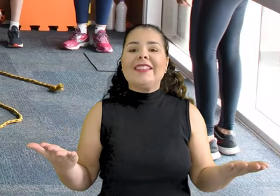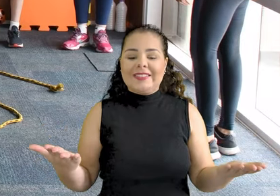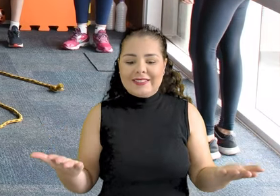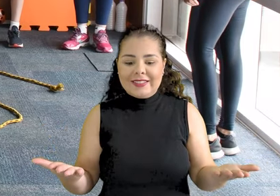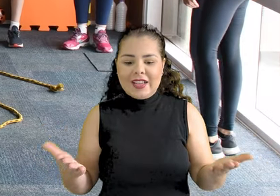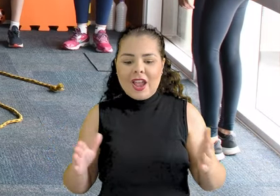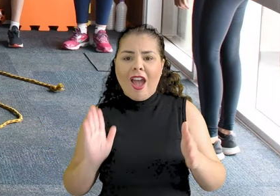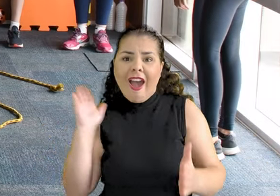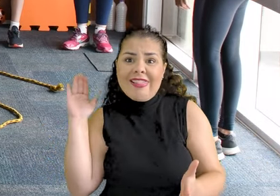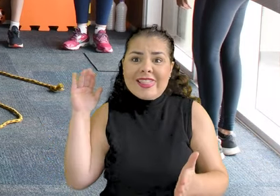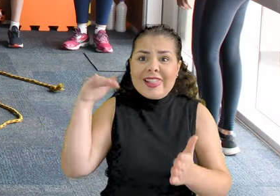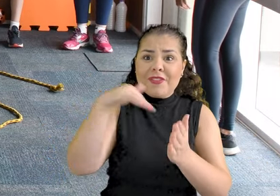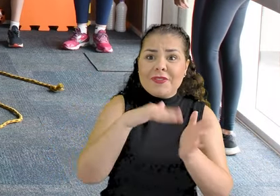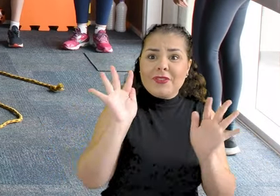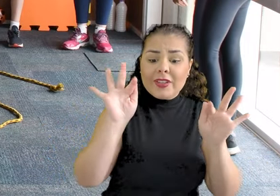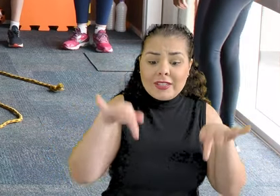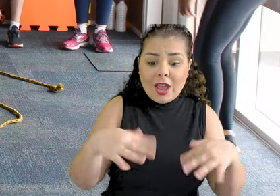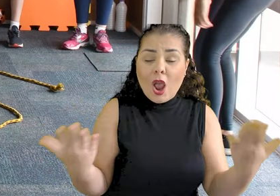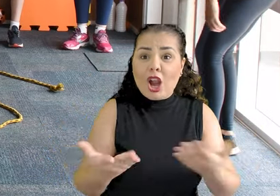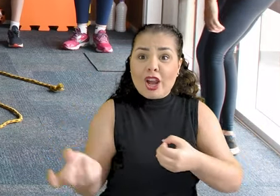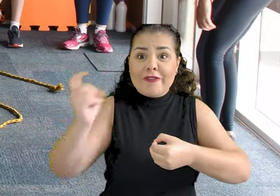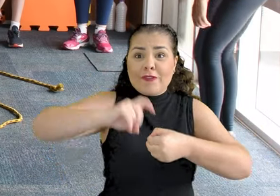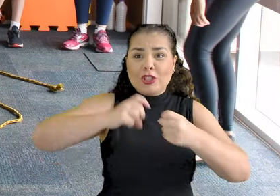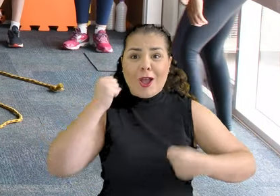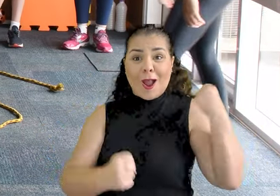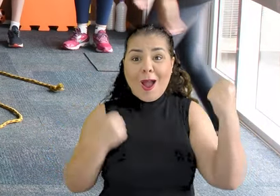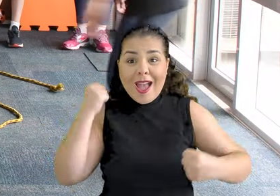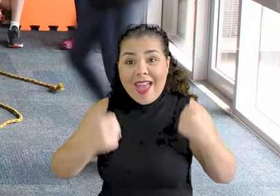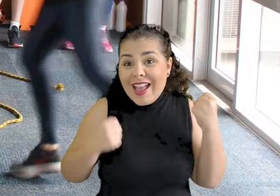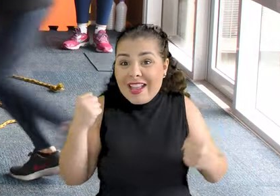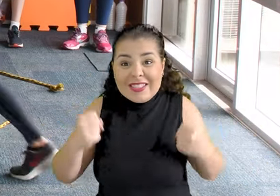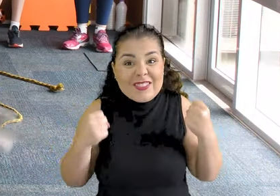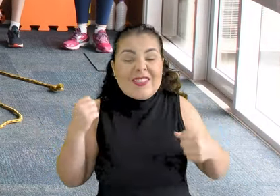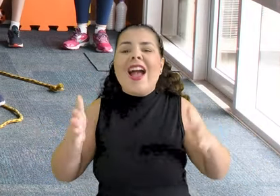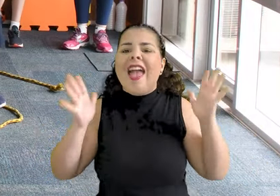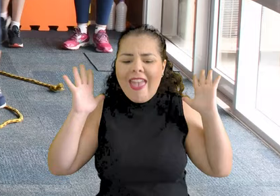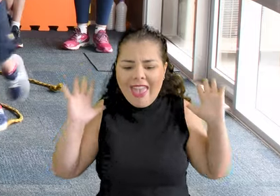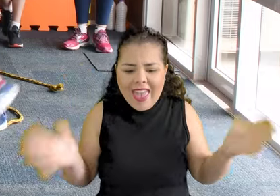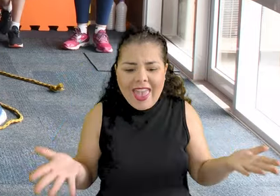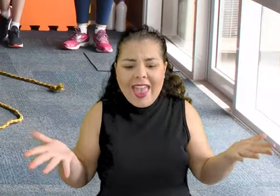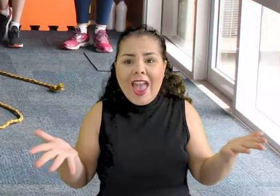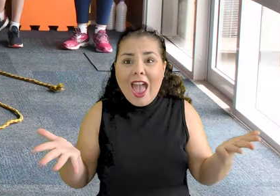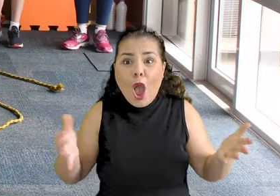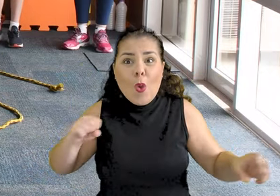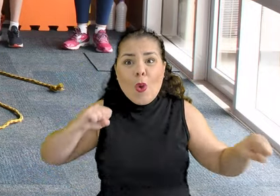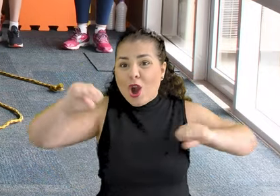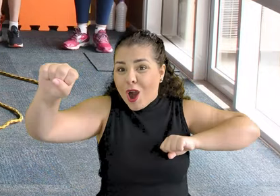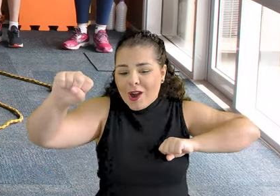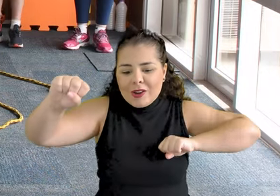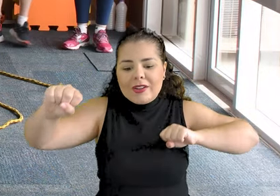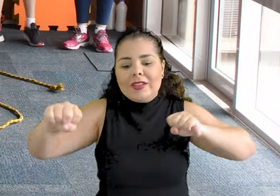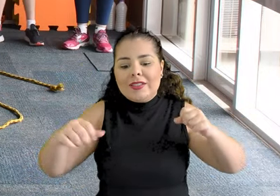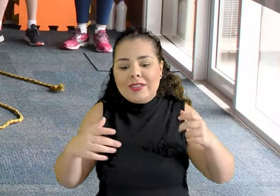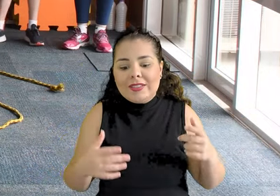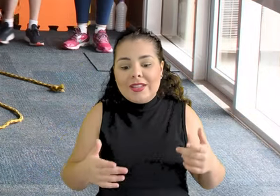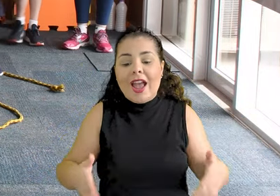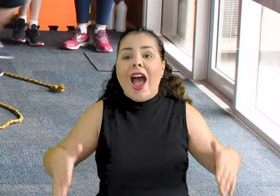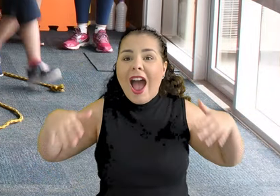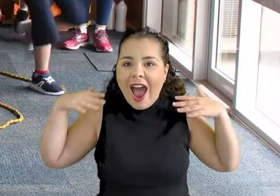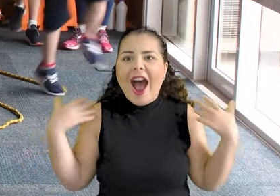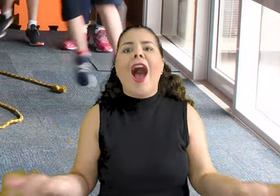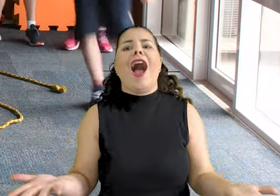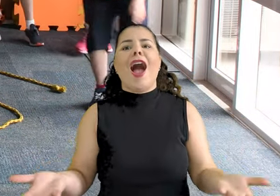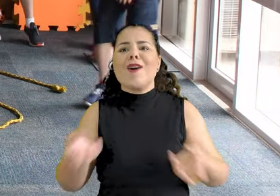Isso. Até o finalzinho. Volta correndo, cara. Isso, meu. Em cima